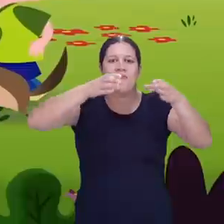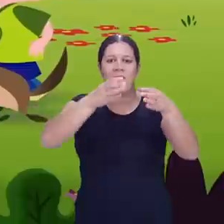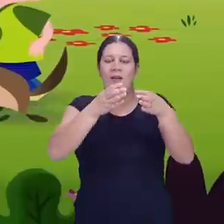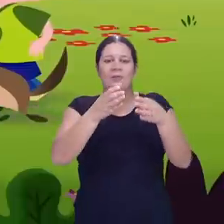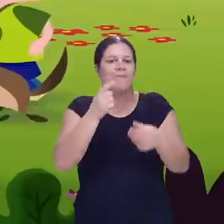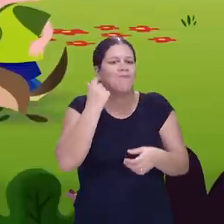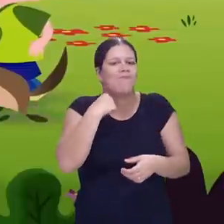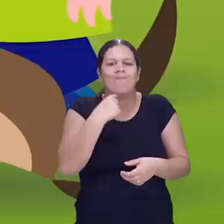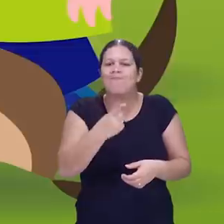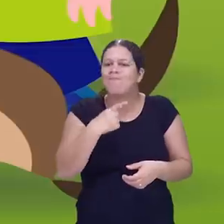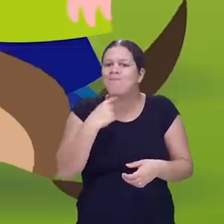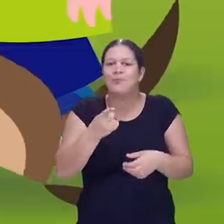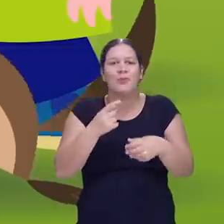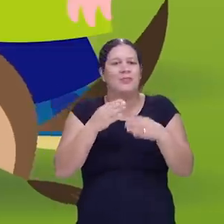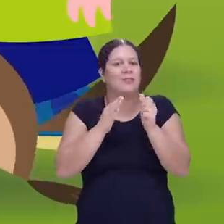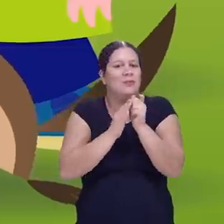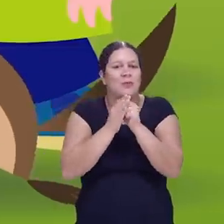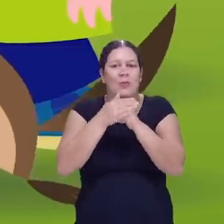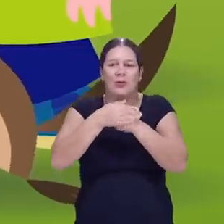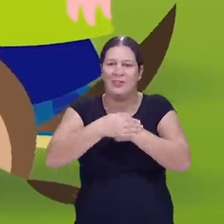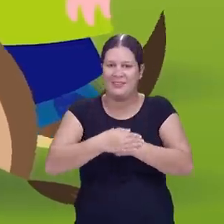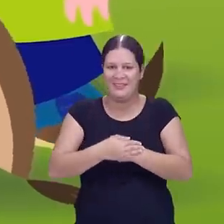camuflagem não funcionava.